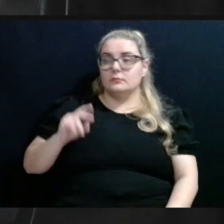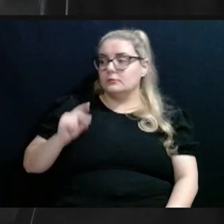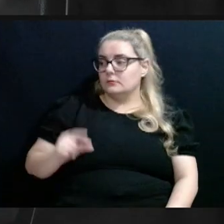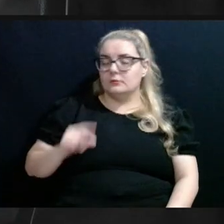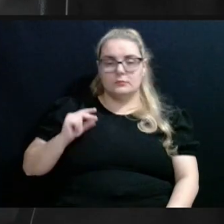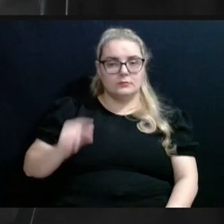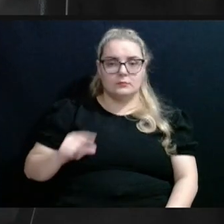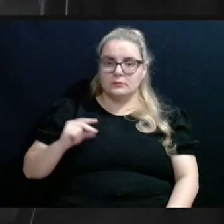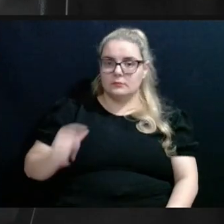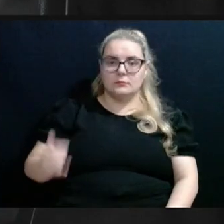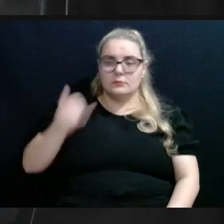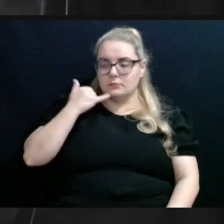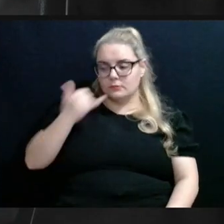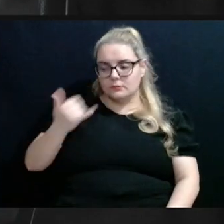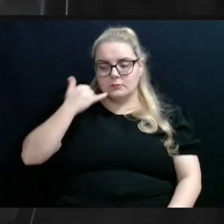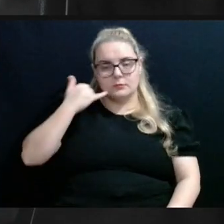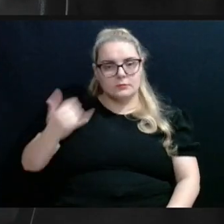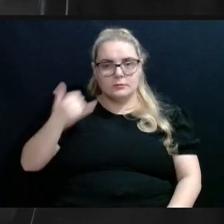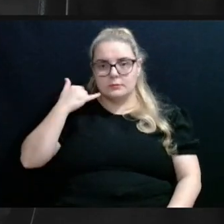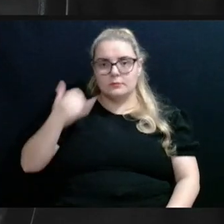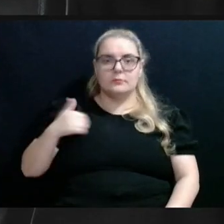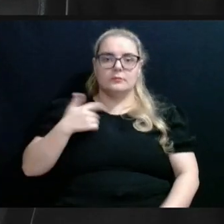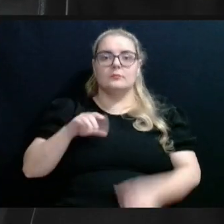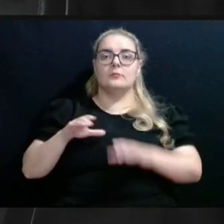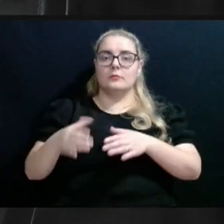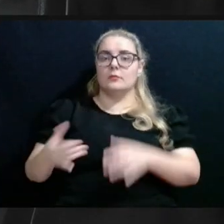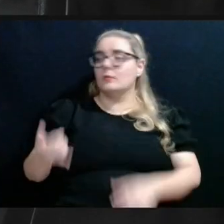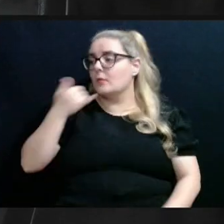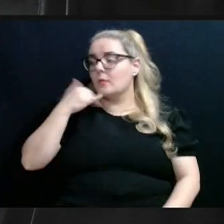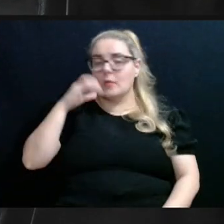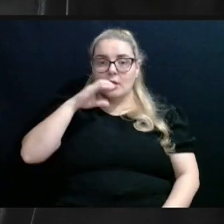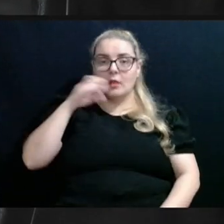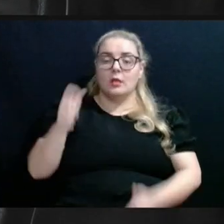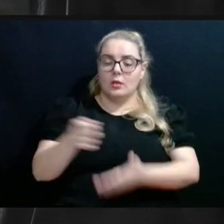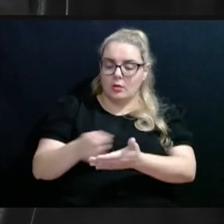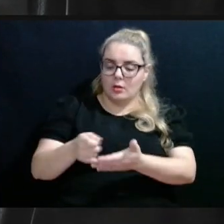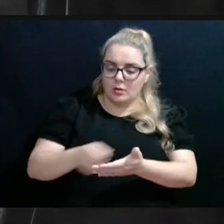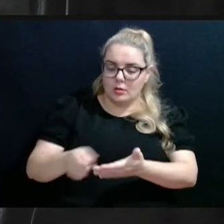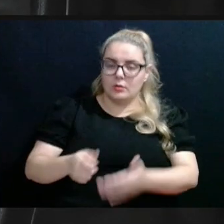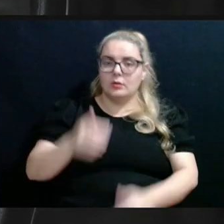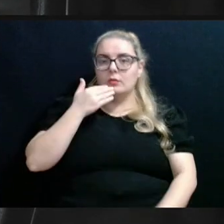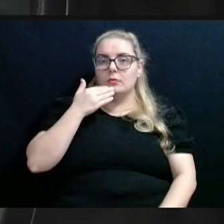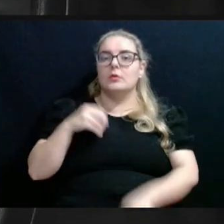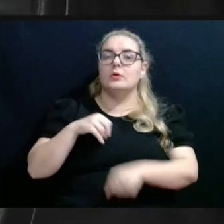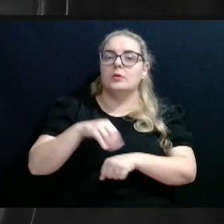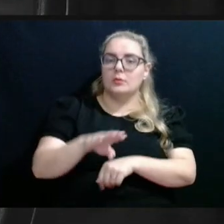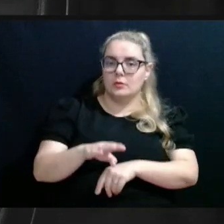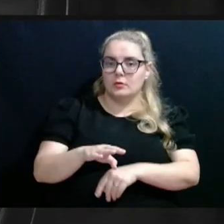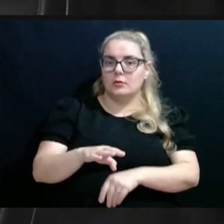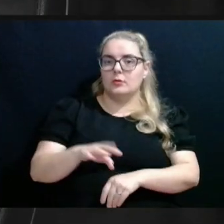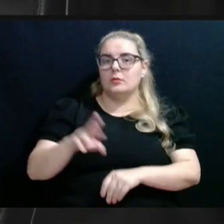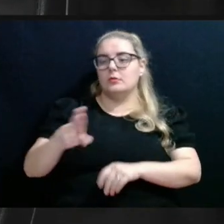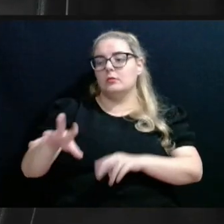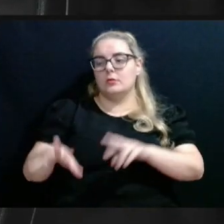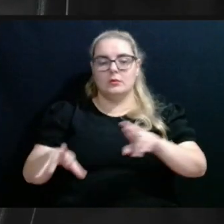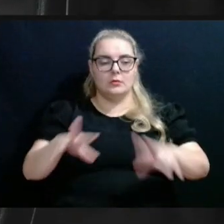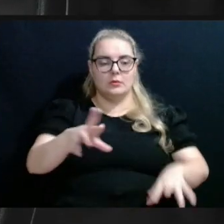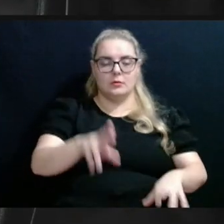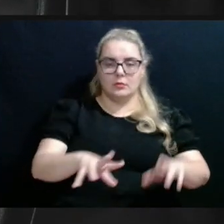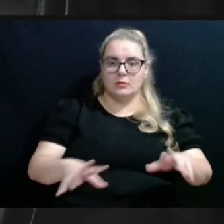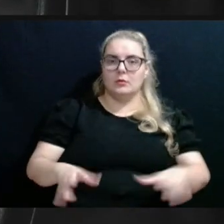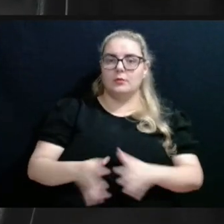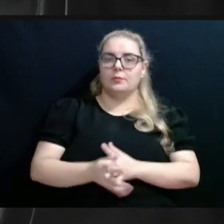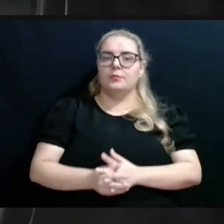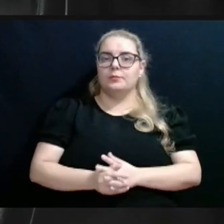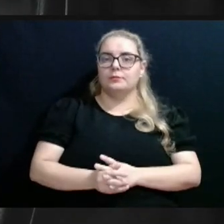ligado. A nossa equipe atende rapidamente, anota os pedidos e encaminha para as regionais, né?